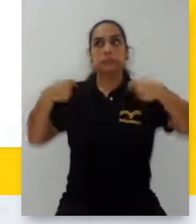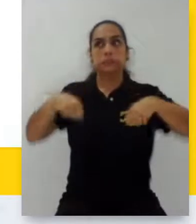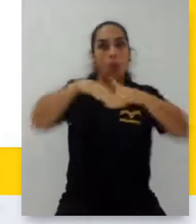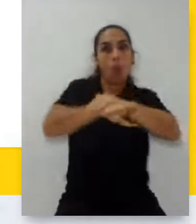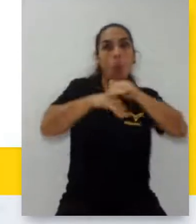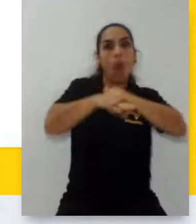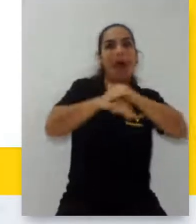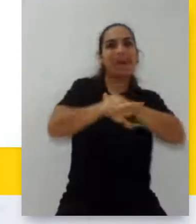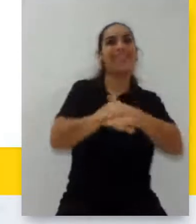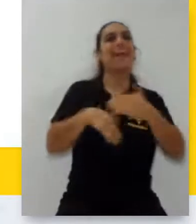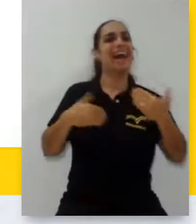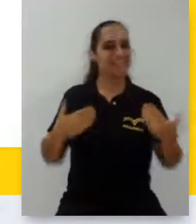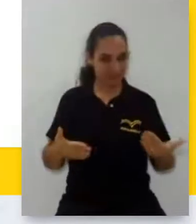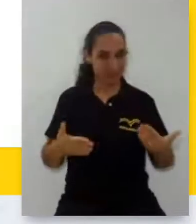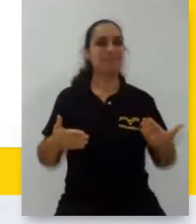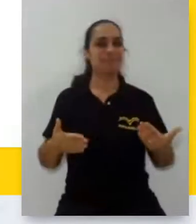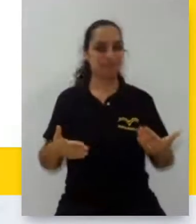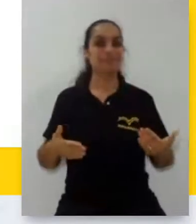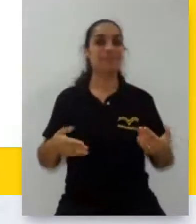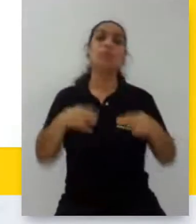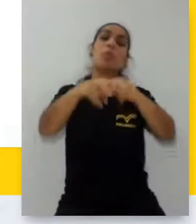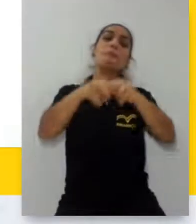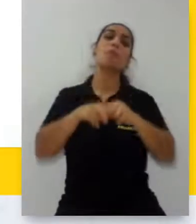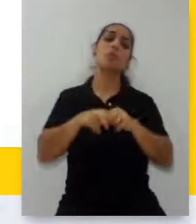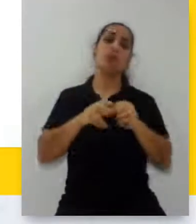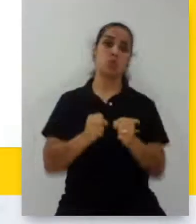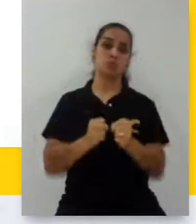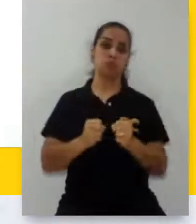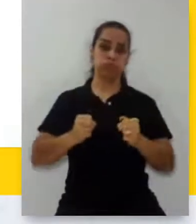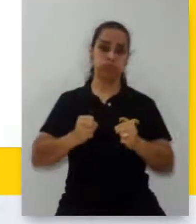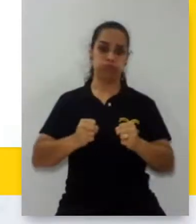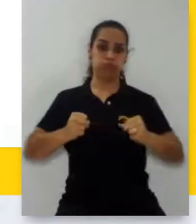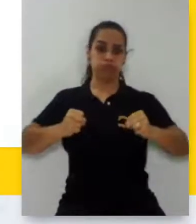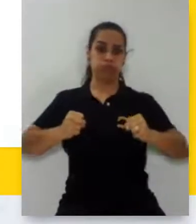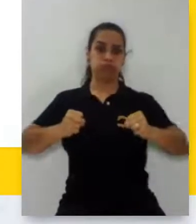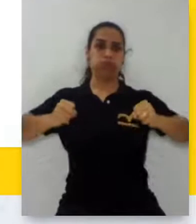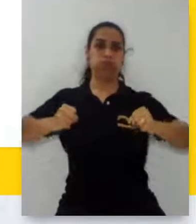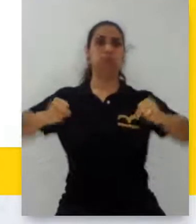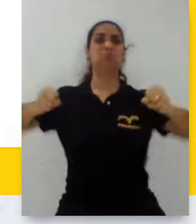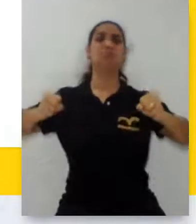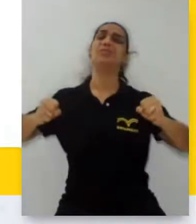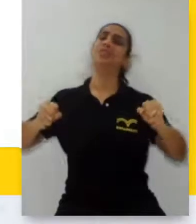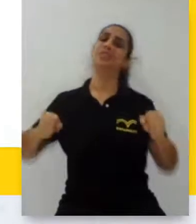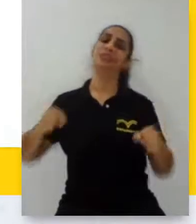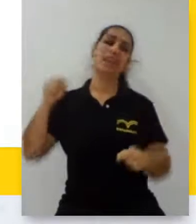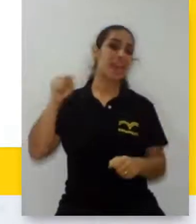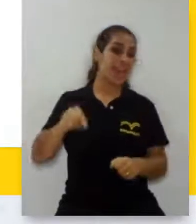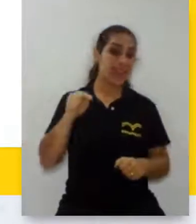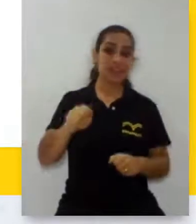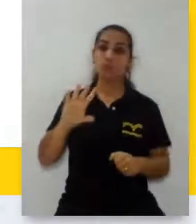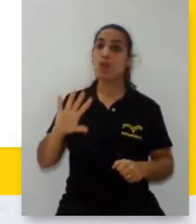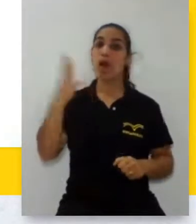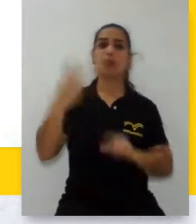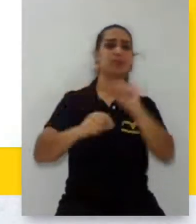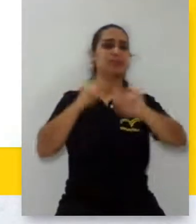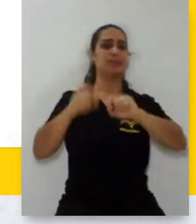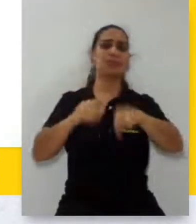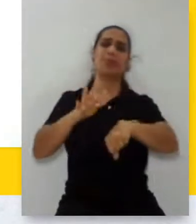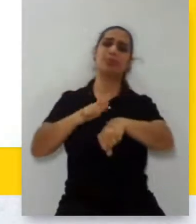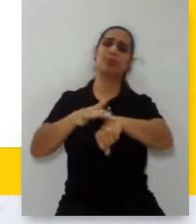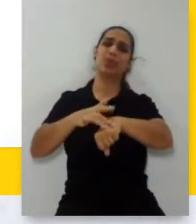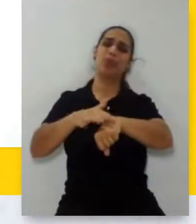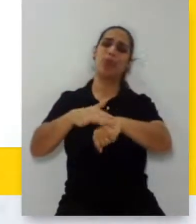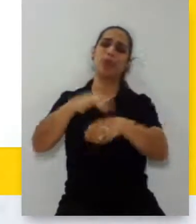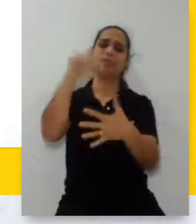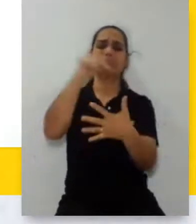aumenta o índice de risco de osteoporose, de aterosclerose, enfim, várias doenças, como nós estávamos falando